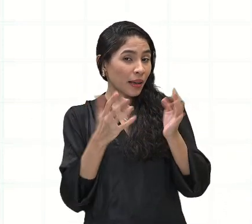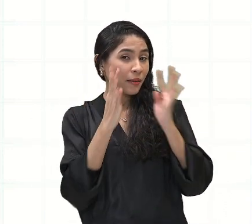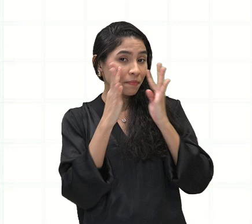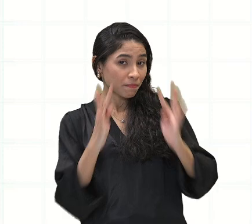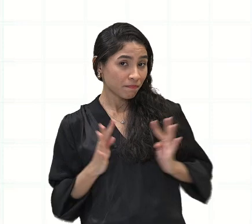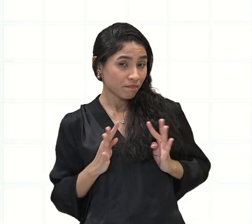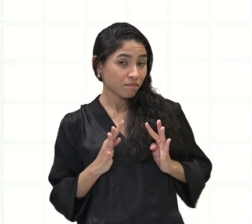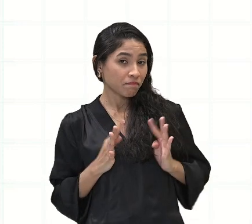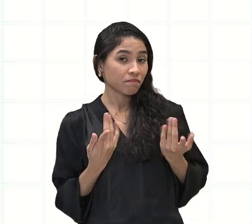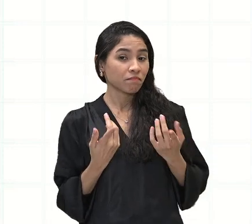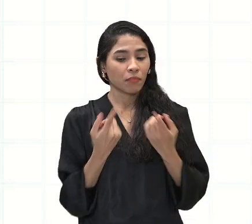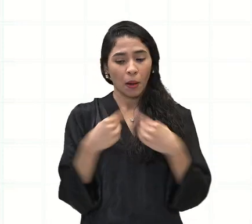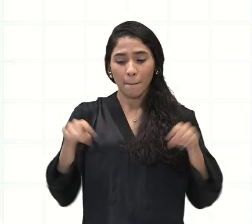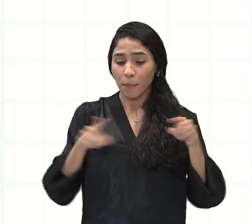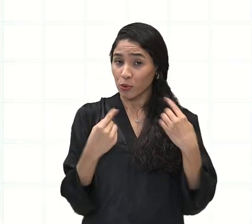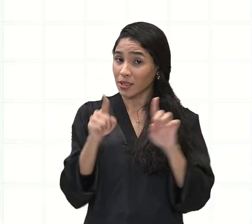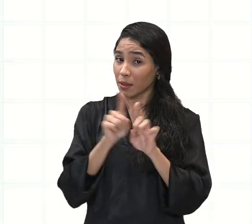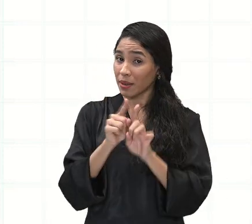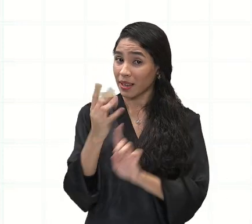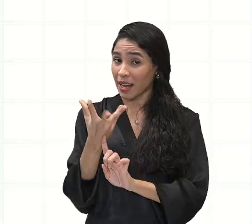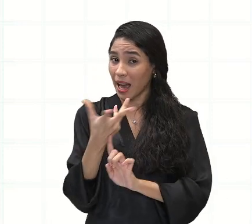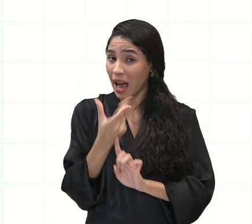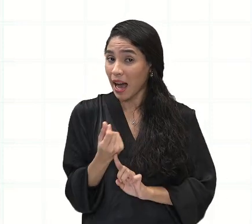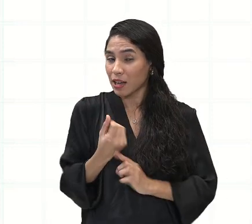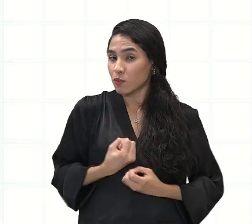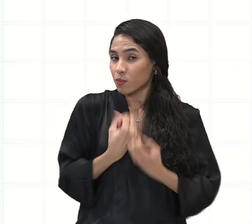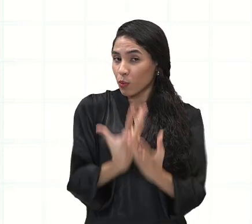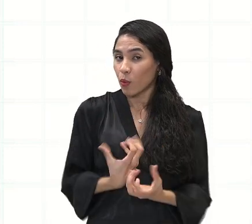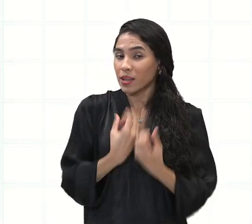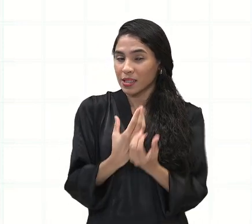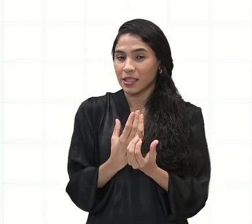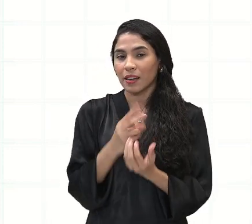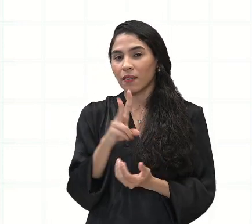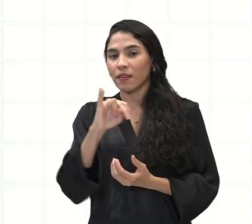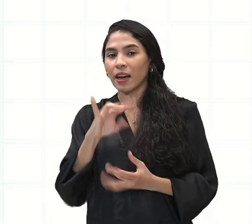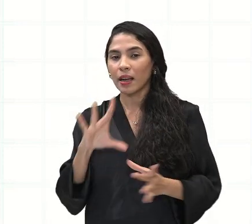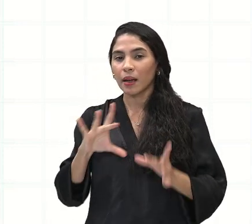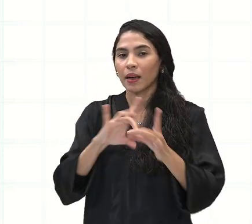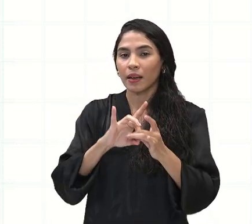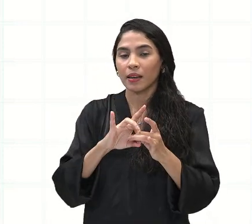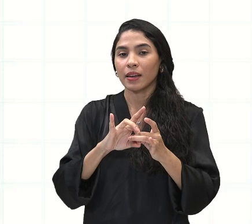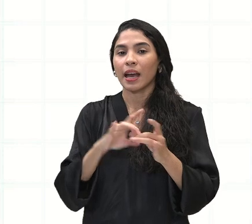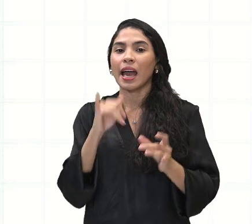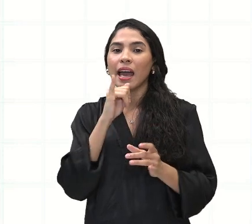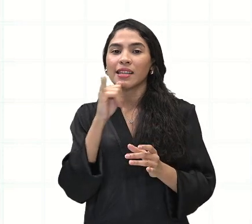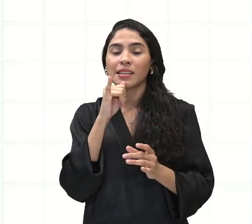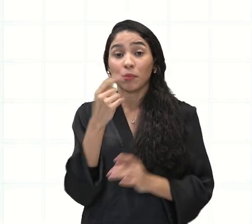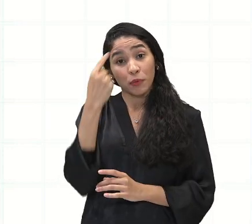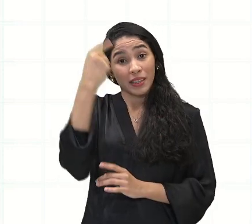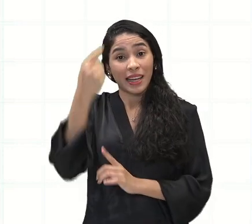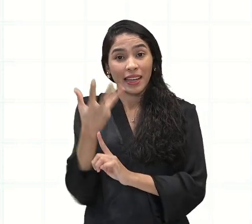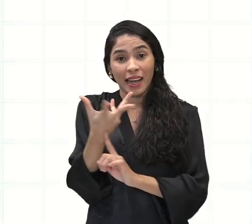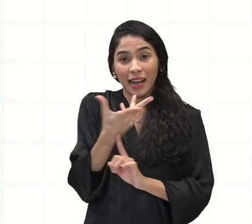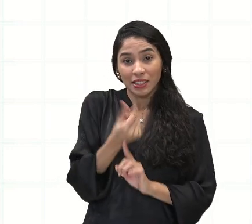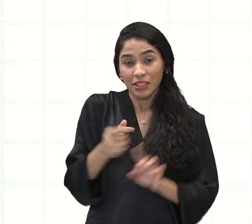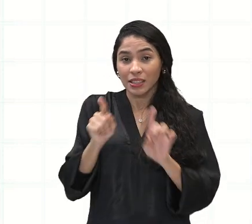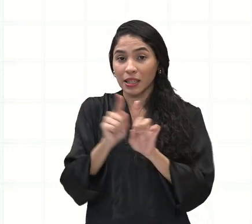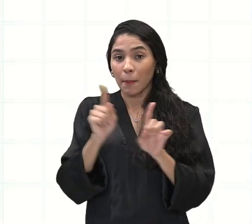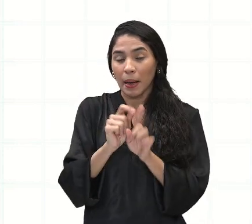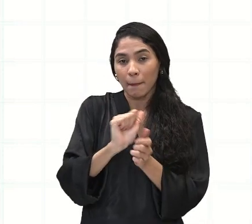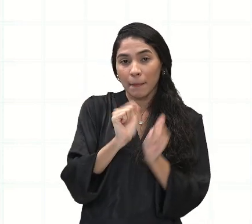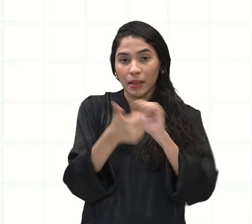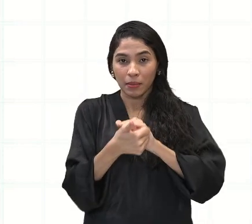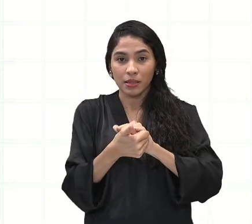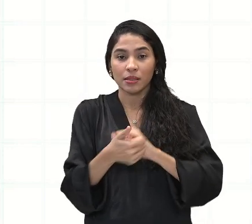atenção. A música também é arte, poesia. Tudo isso vai trabalhar com a questão de artística e da estética. E